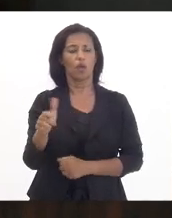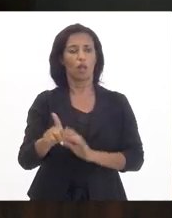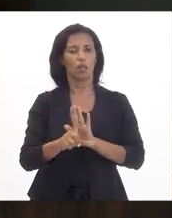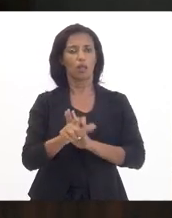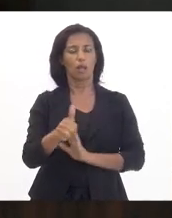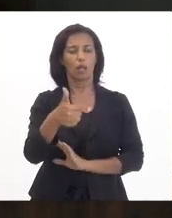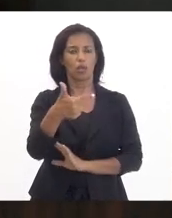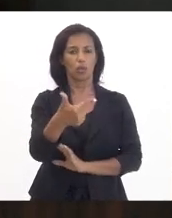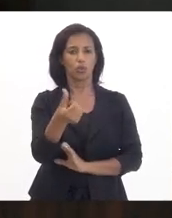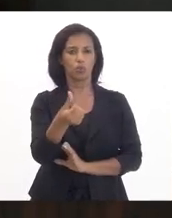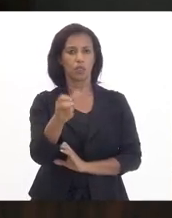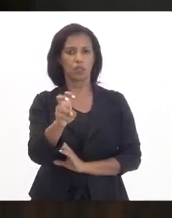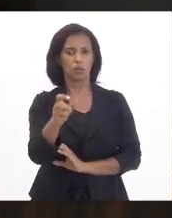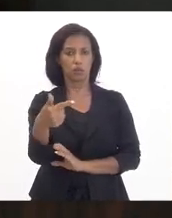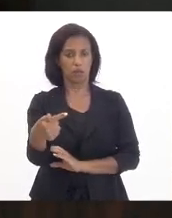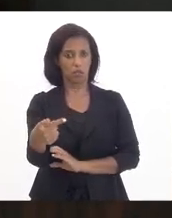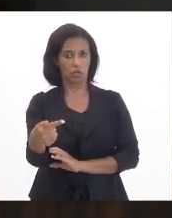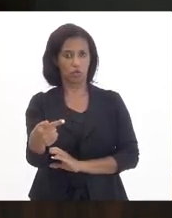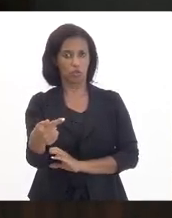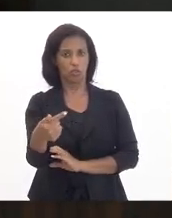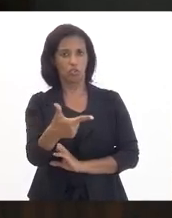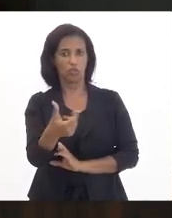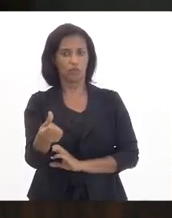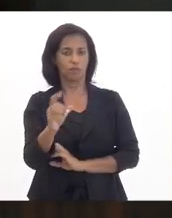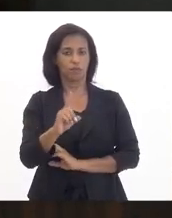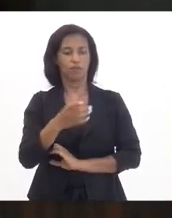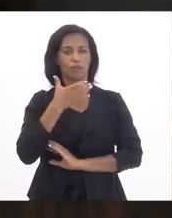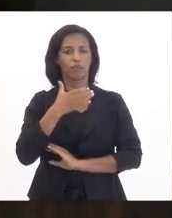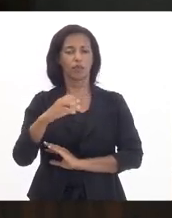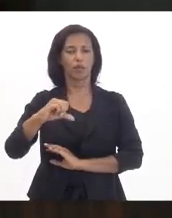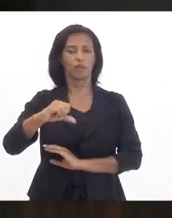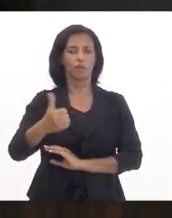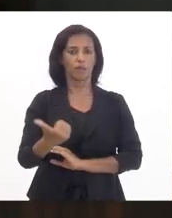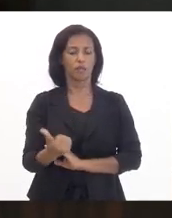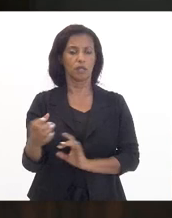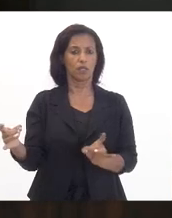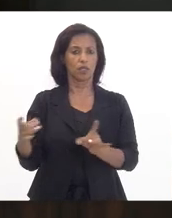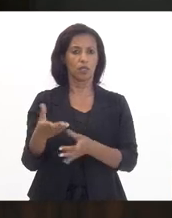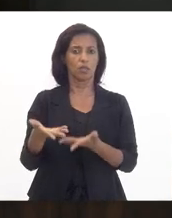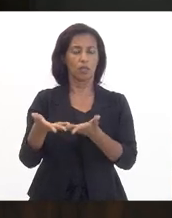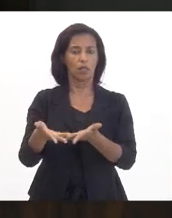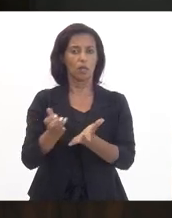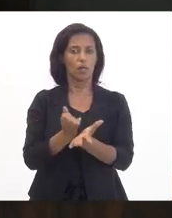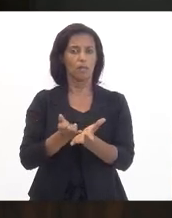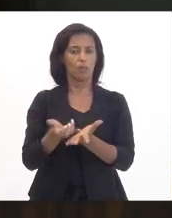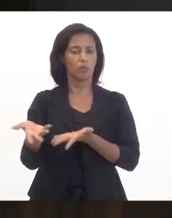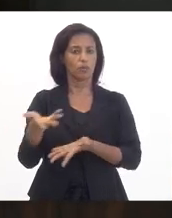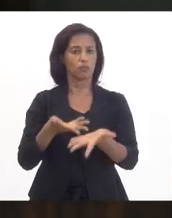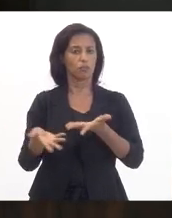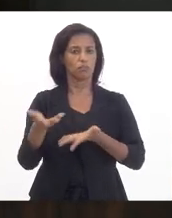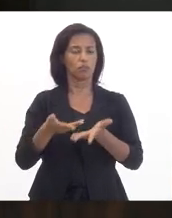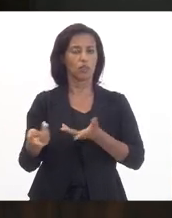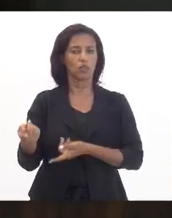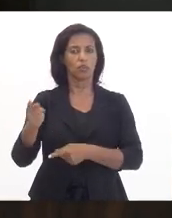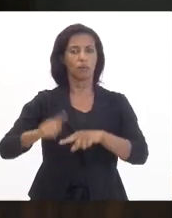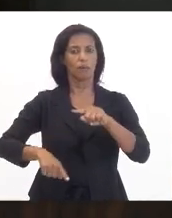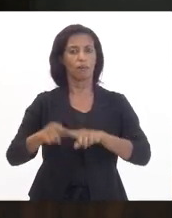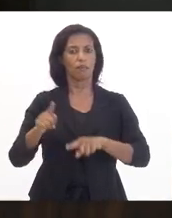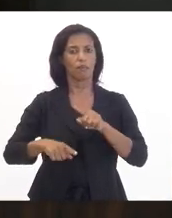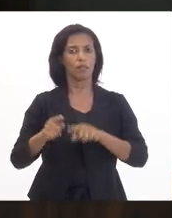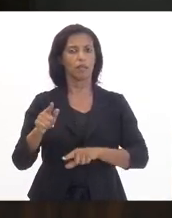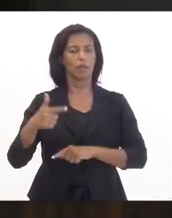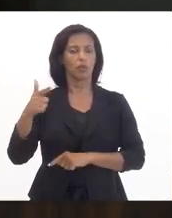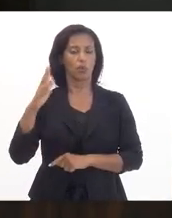Estadual 2657, de 26 de dezembro de 96, que dispõe sobre o imposto sobre circulação de mercadorias e serviços da